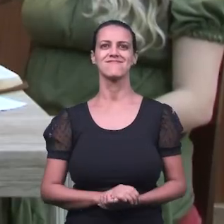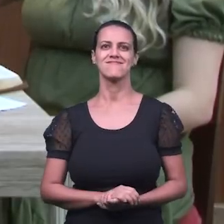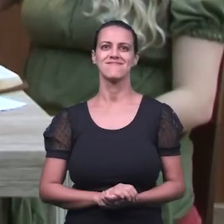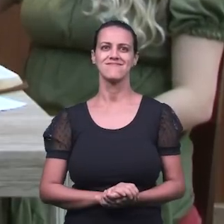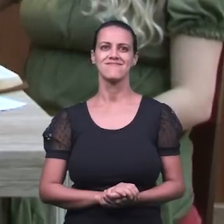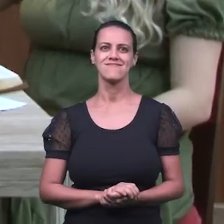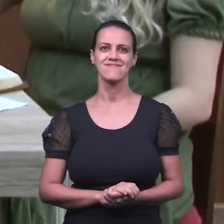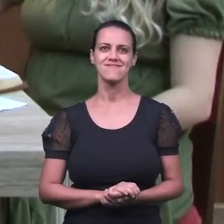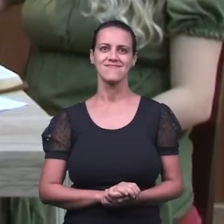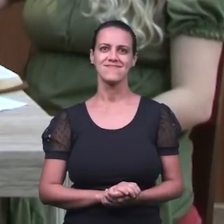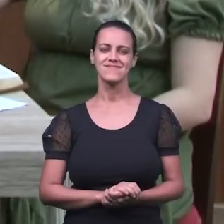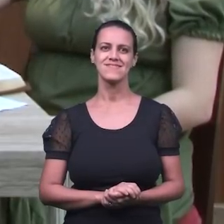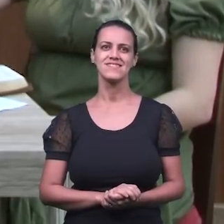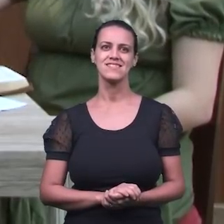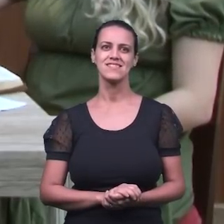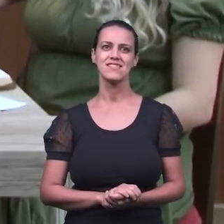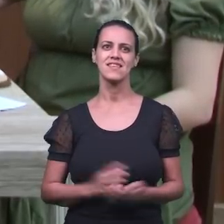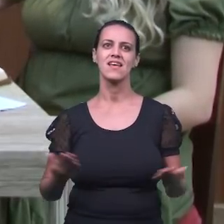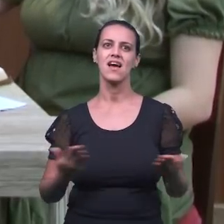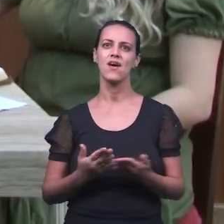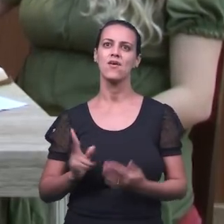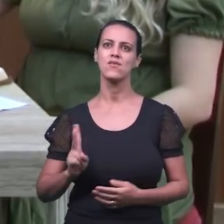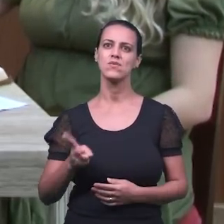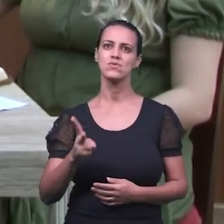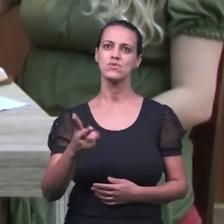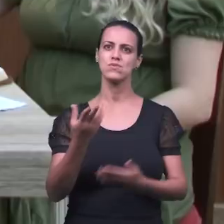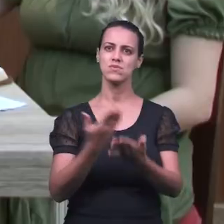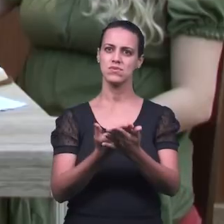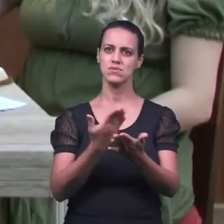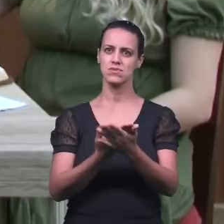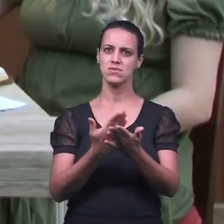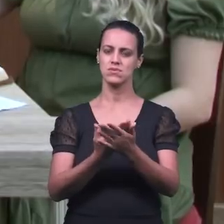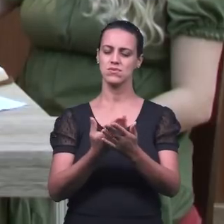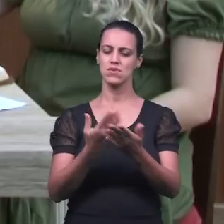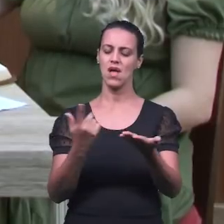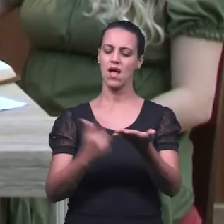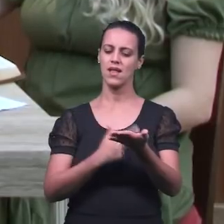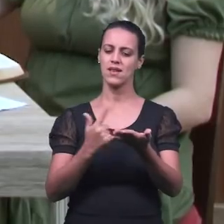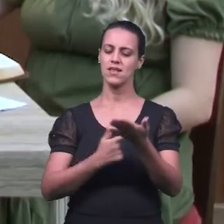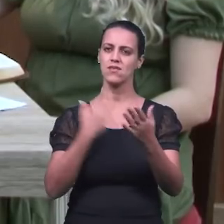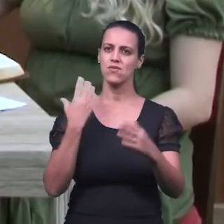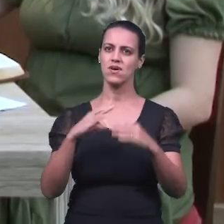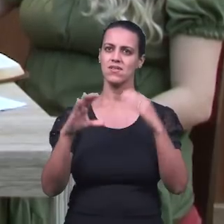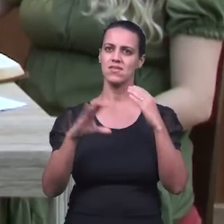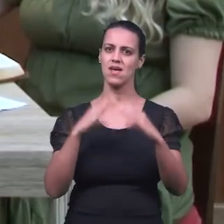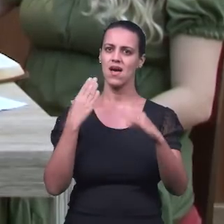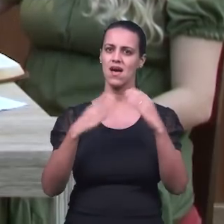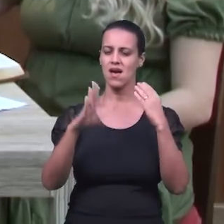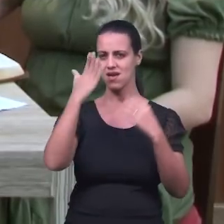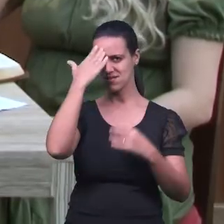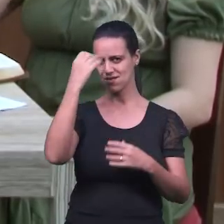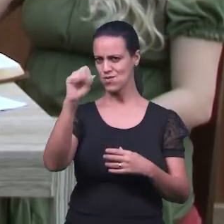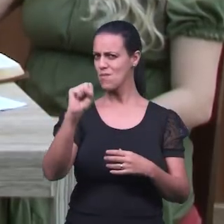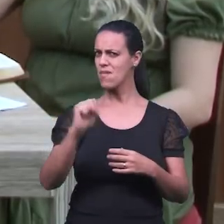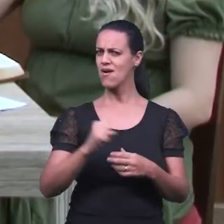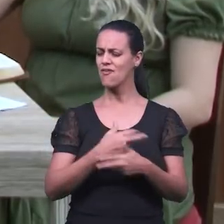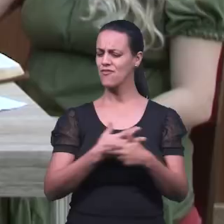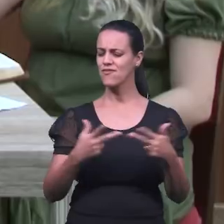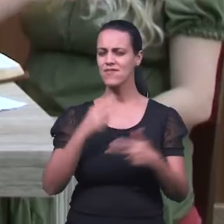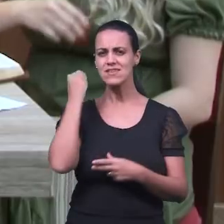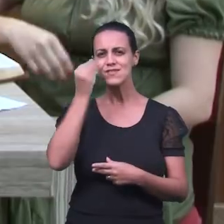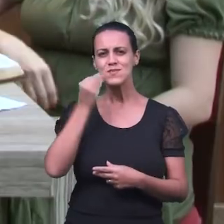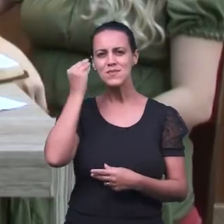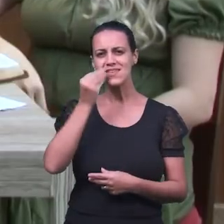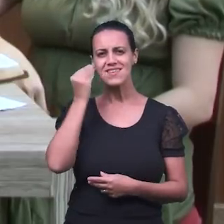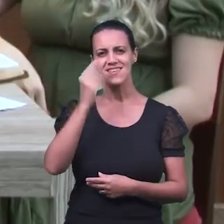meus queridos, vamos dar sequência ao nosso estudo no livro de Cantares de Salomão. Muitas experiências têm sido alcançadas